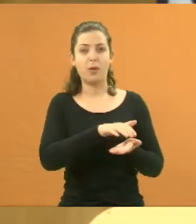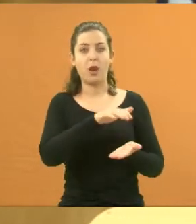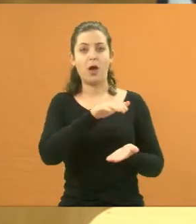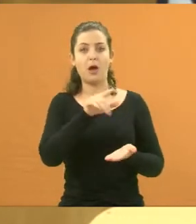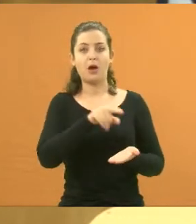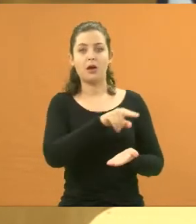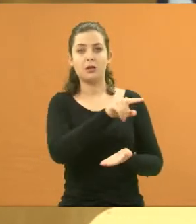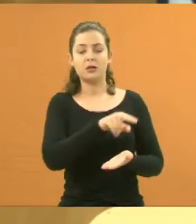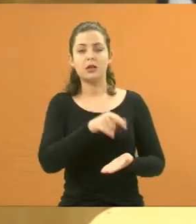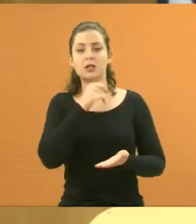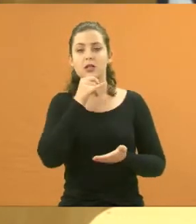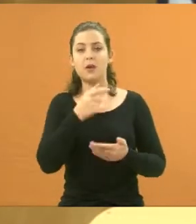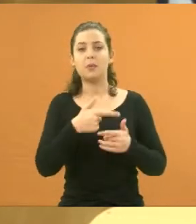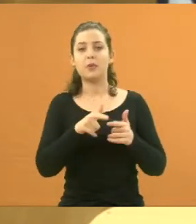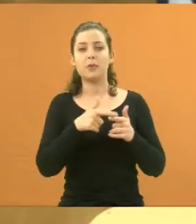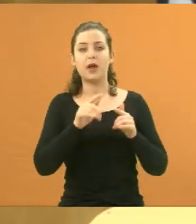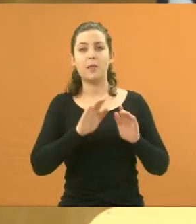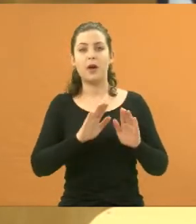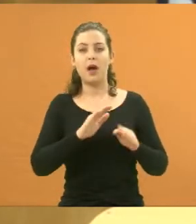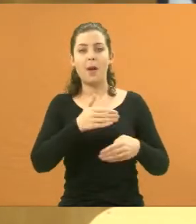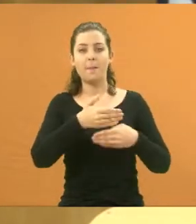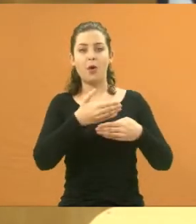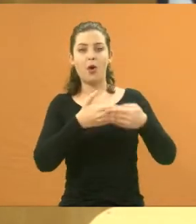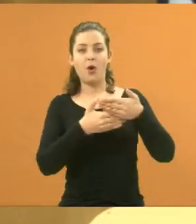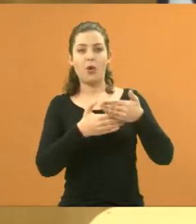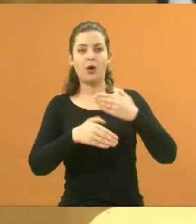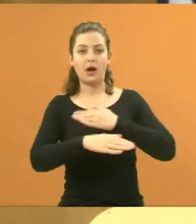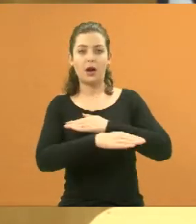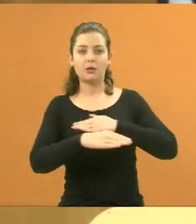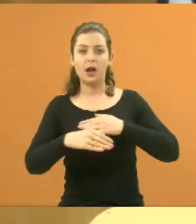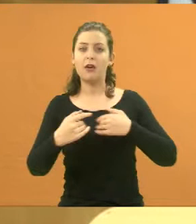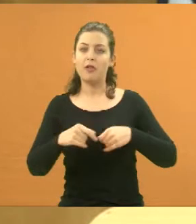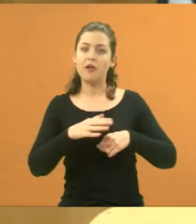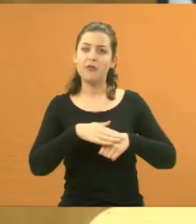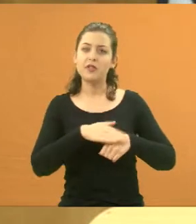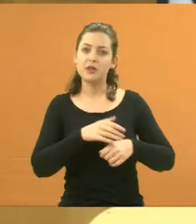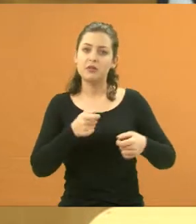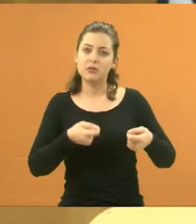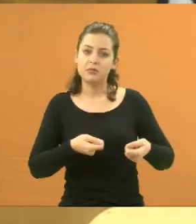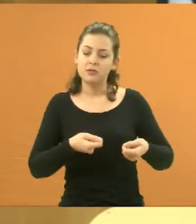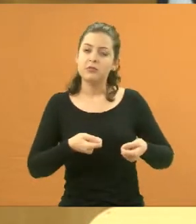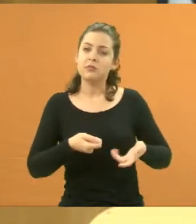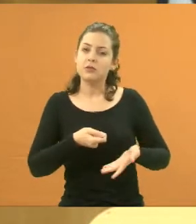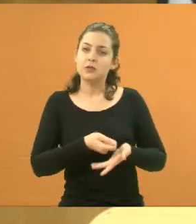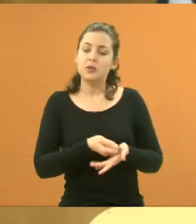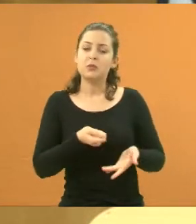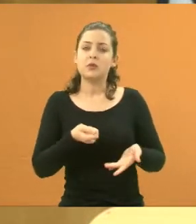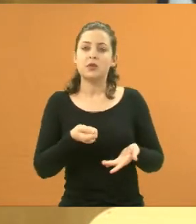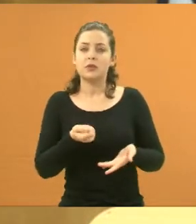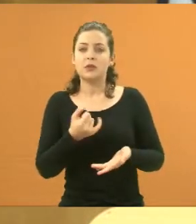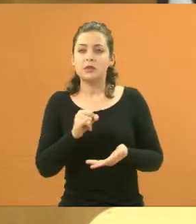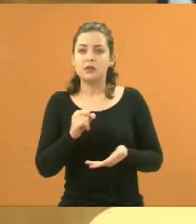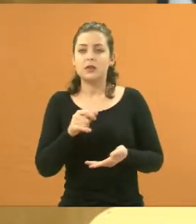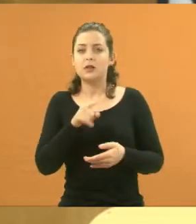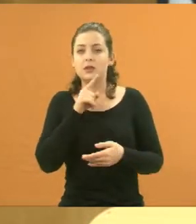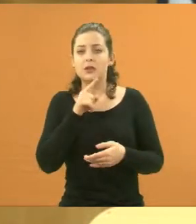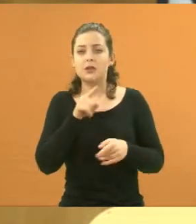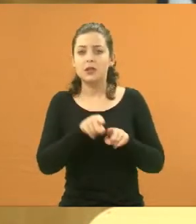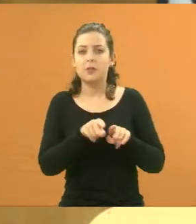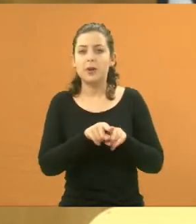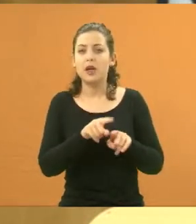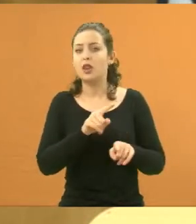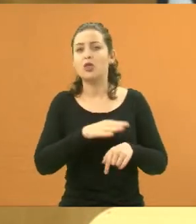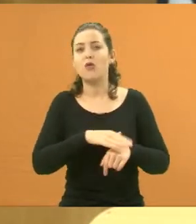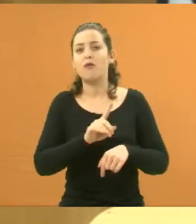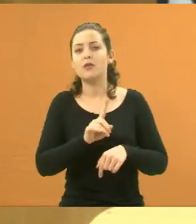calçada e muro que não fizeram, que façam o dever de casa, porque se não fizerem também não vão ter o perdão, não vão